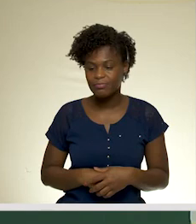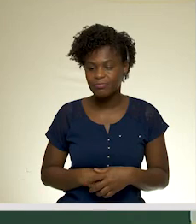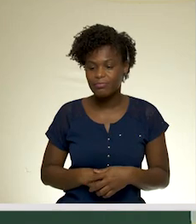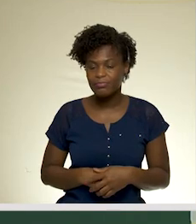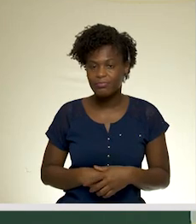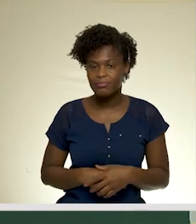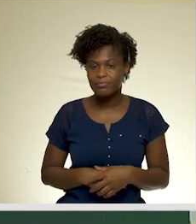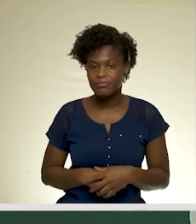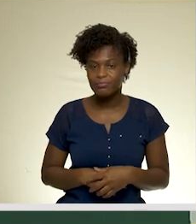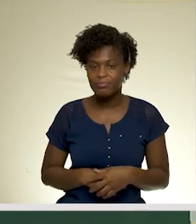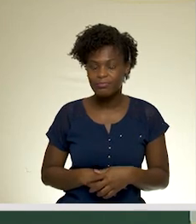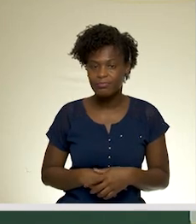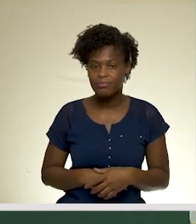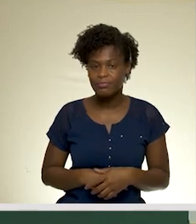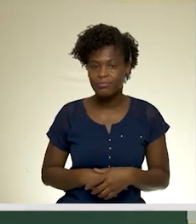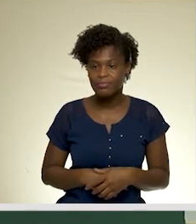analítica.